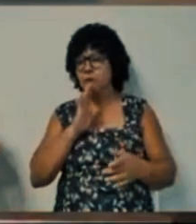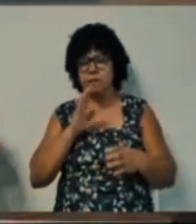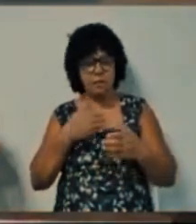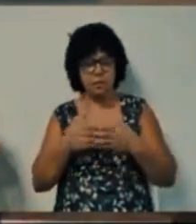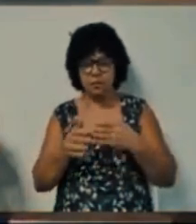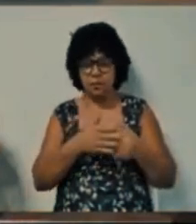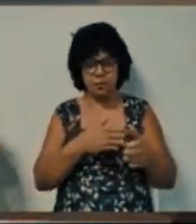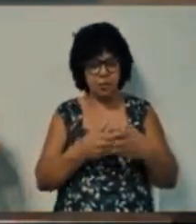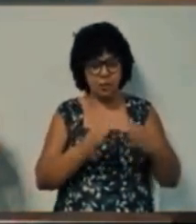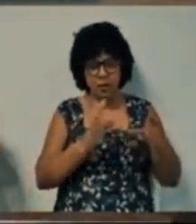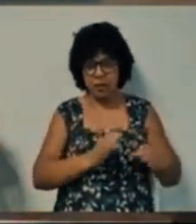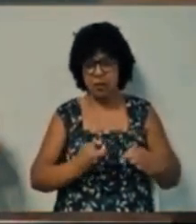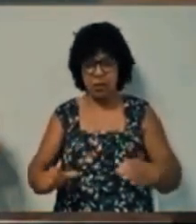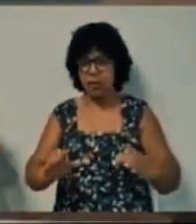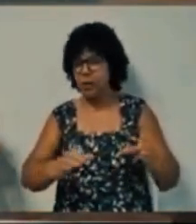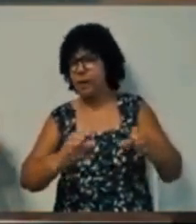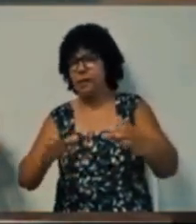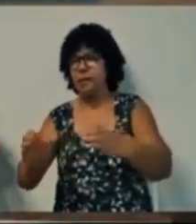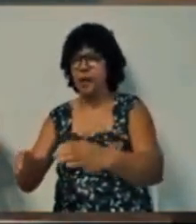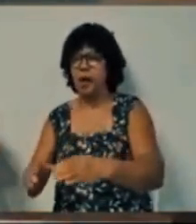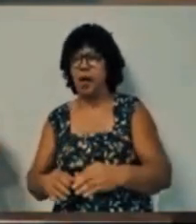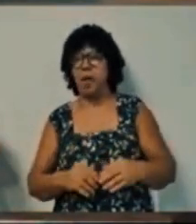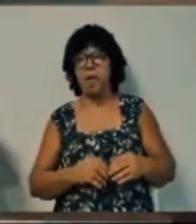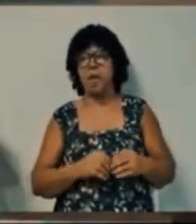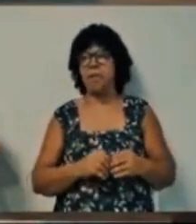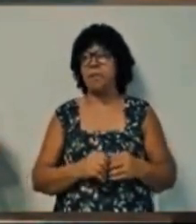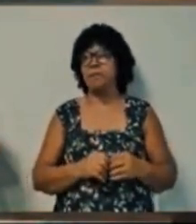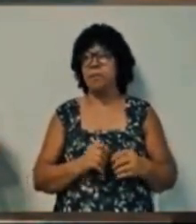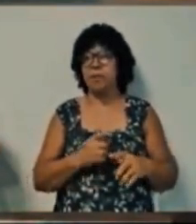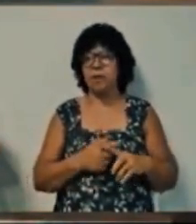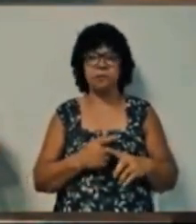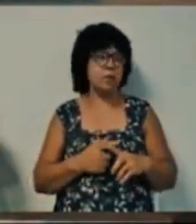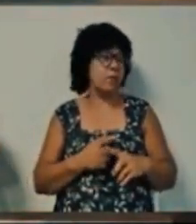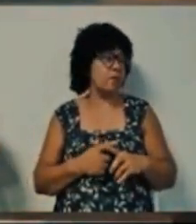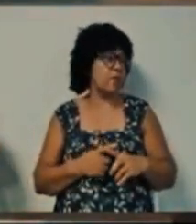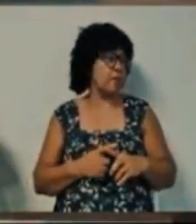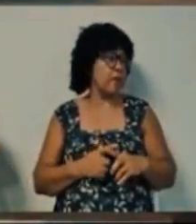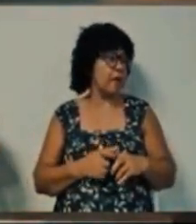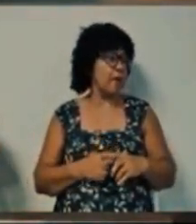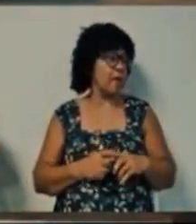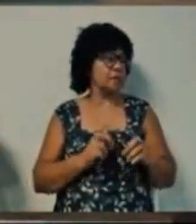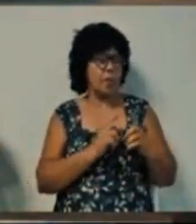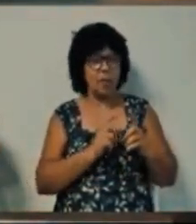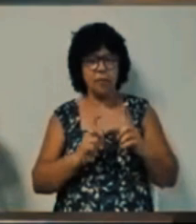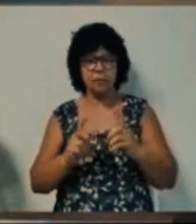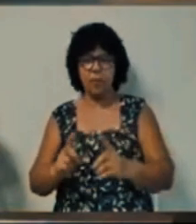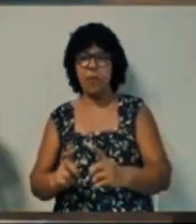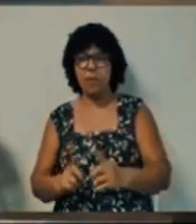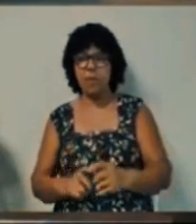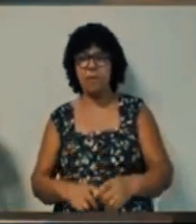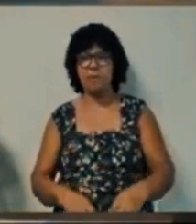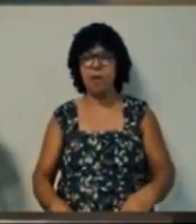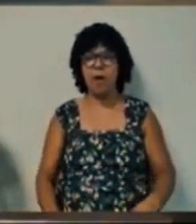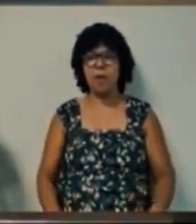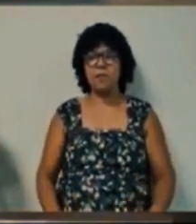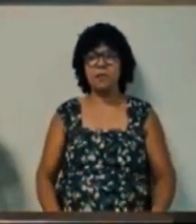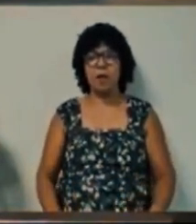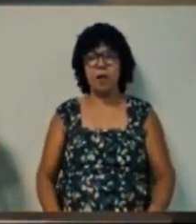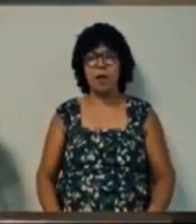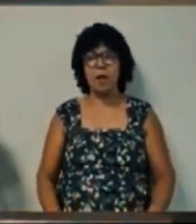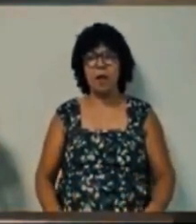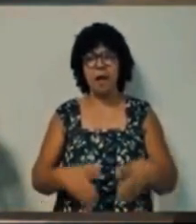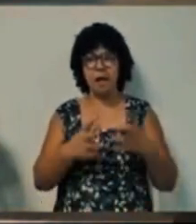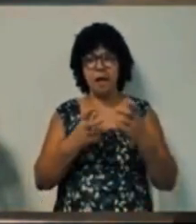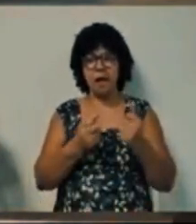inferno. Aleluia, porque os discípulos de Jesus, eles recebem a autoridade do Pai, eles recebem a